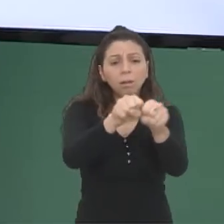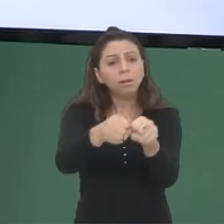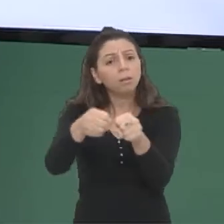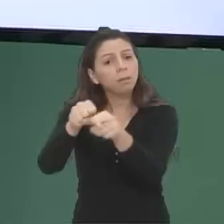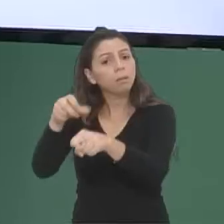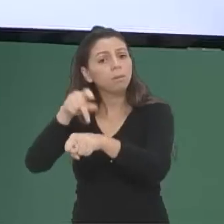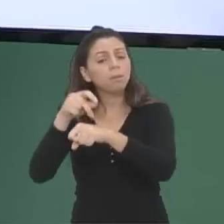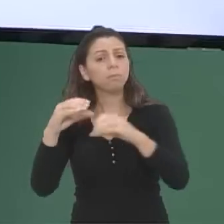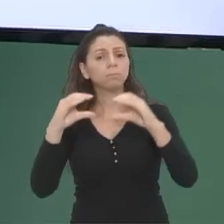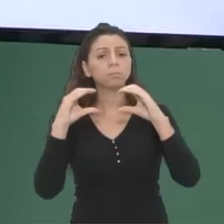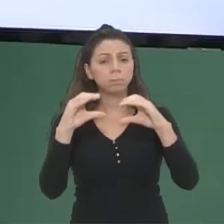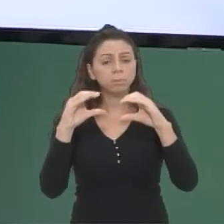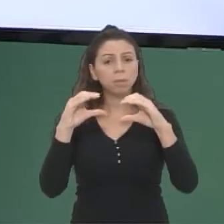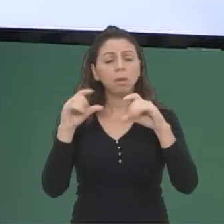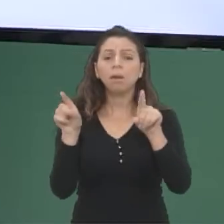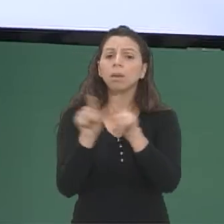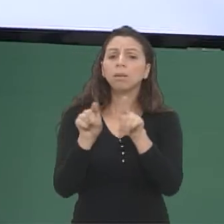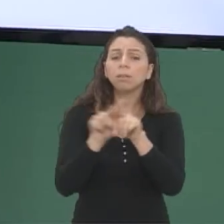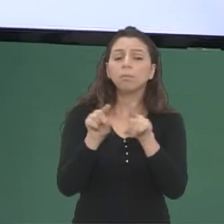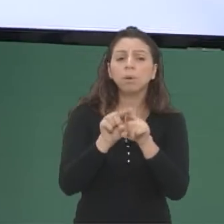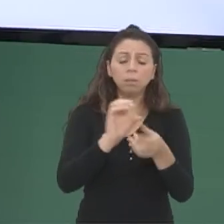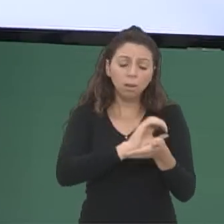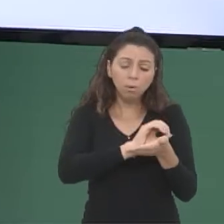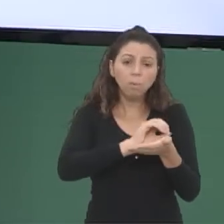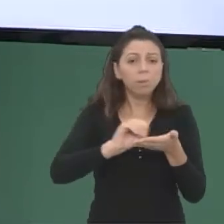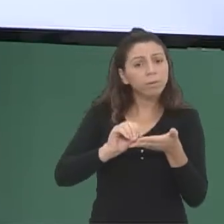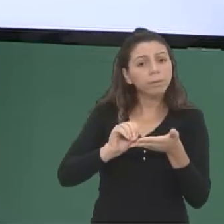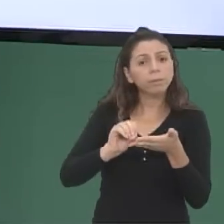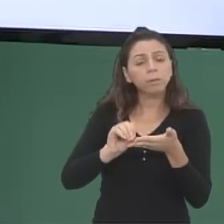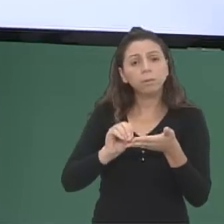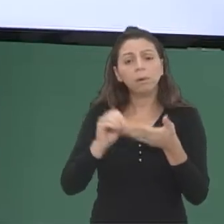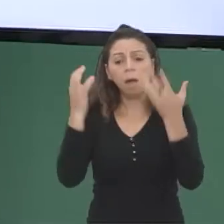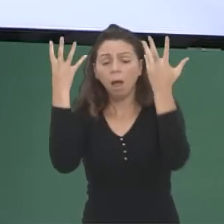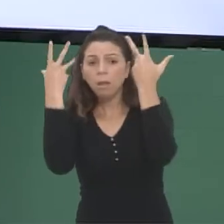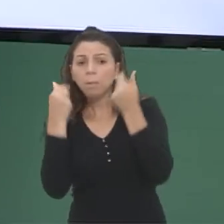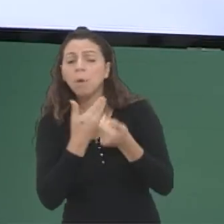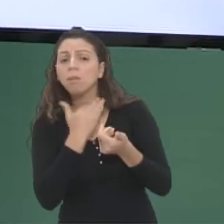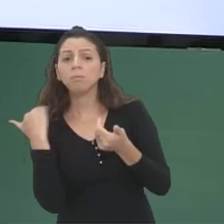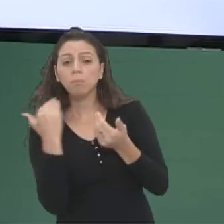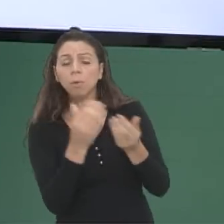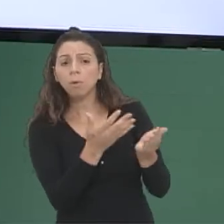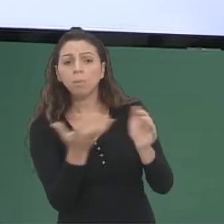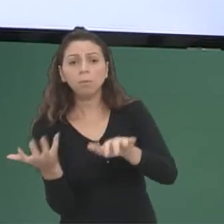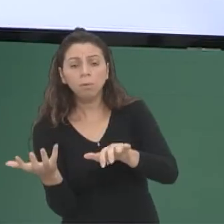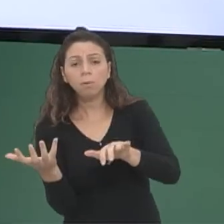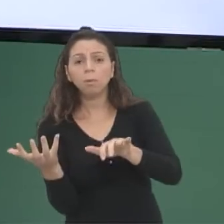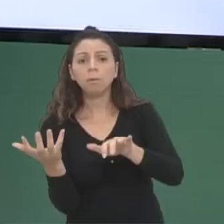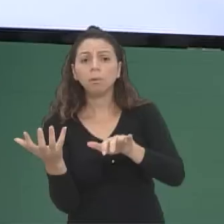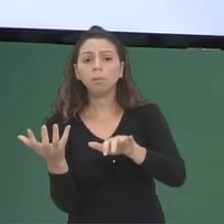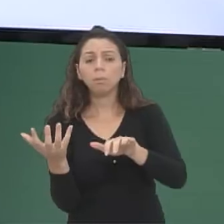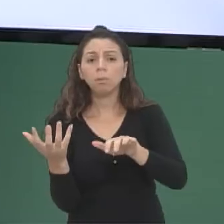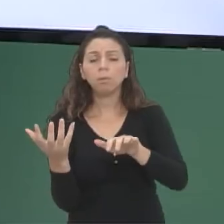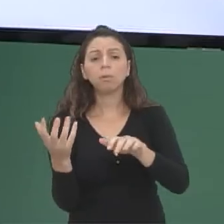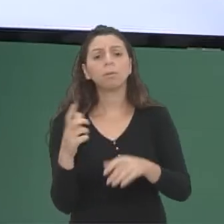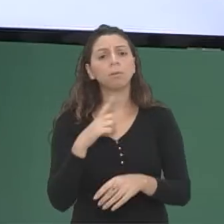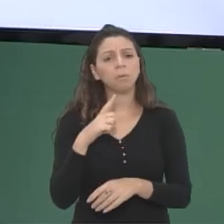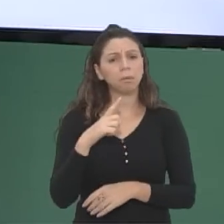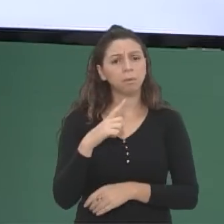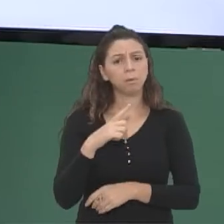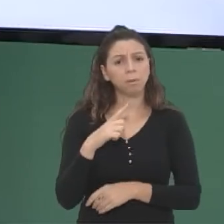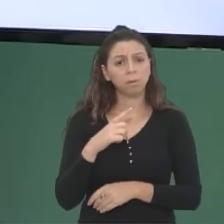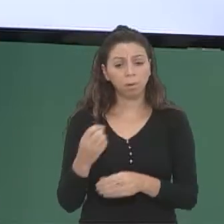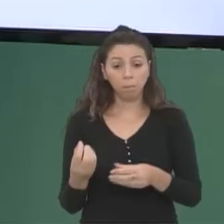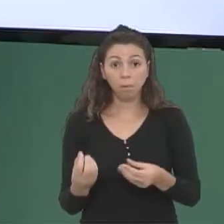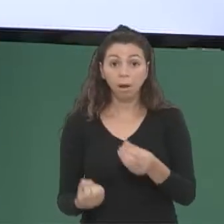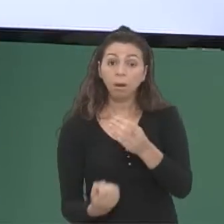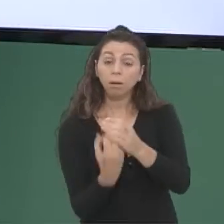rocha, mas tem essa matéria orgânica, porque eu tenho restos de animais, de plantas e de animais vivendo neles. Então, a